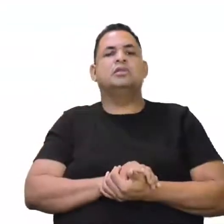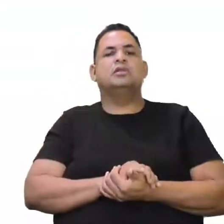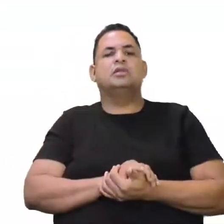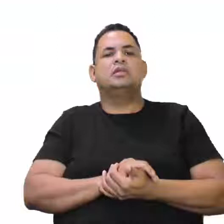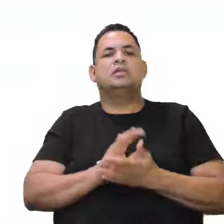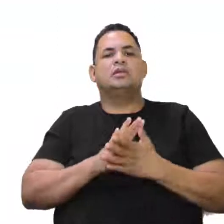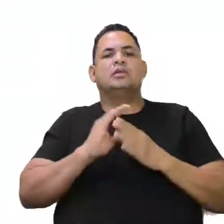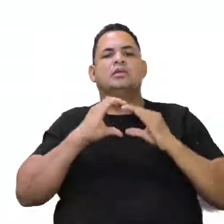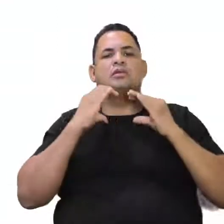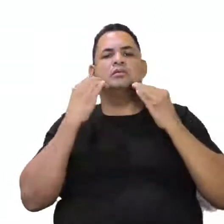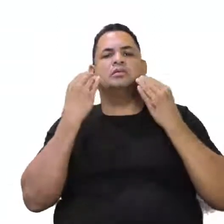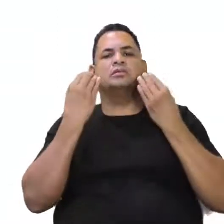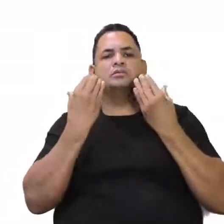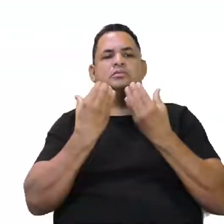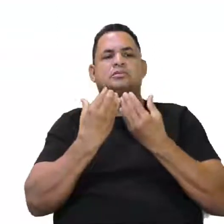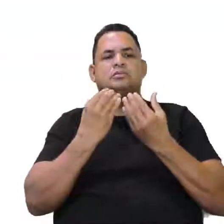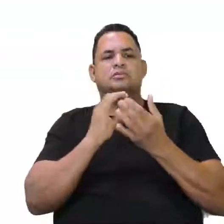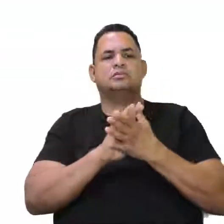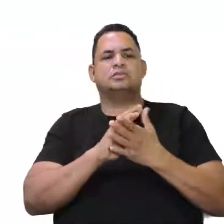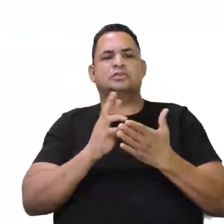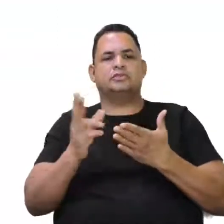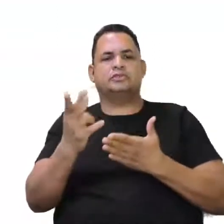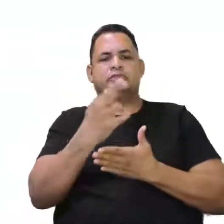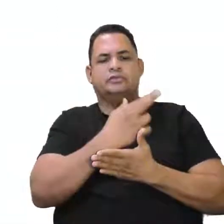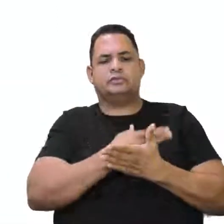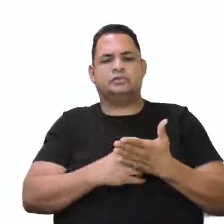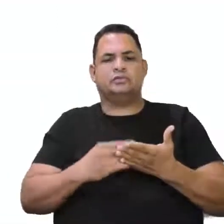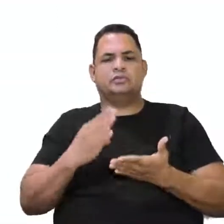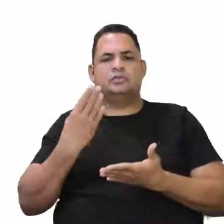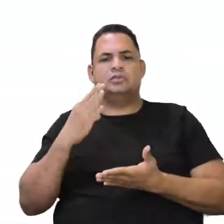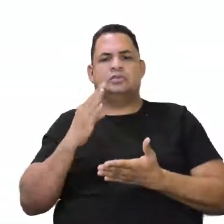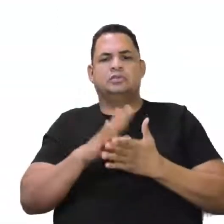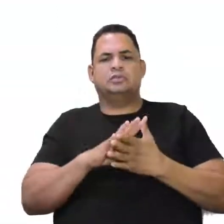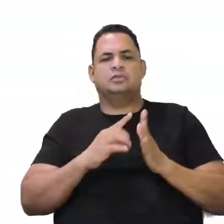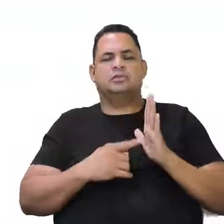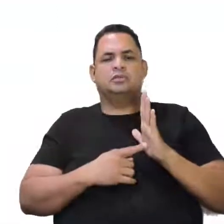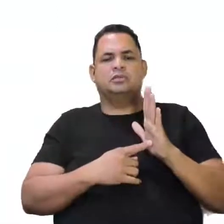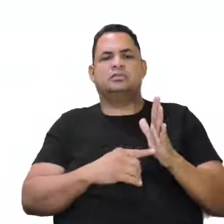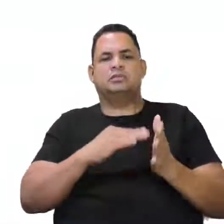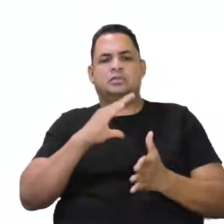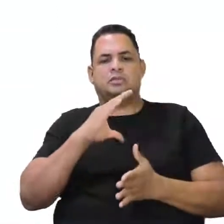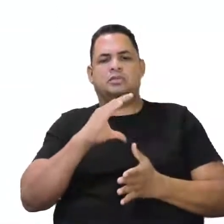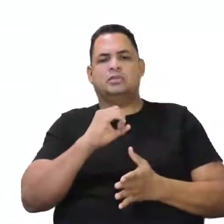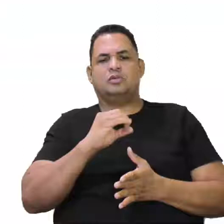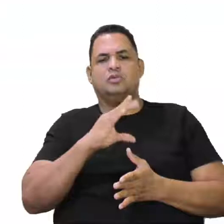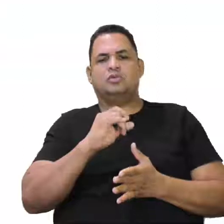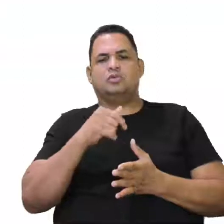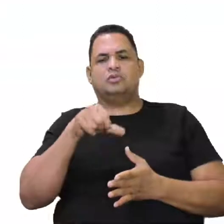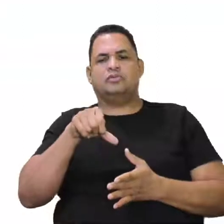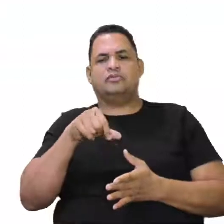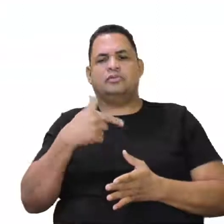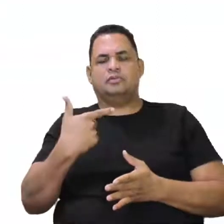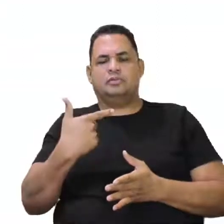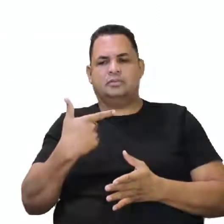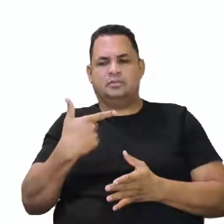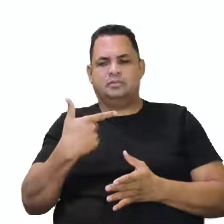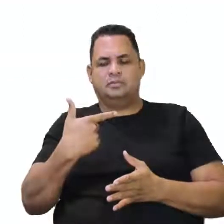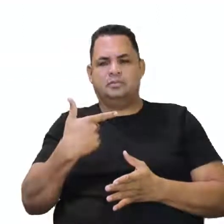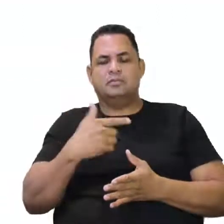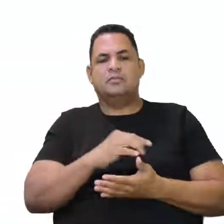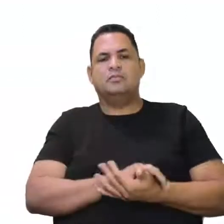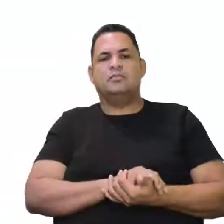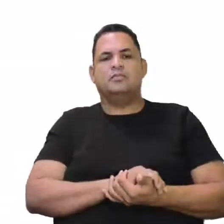1992 com a Convenção sobre a Diversidade Biológica apresentada na ECO